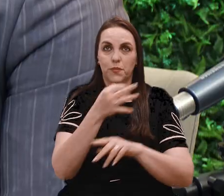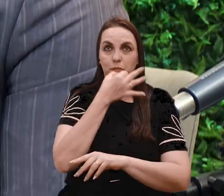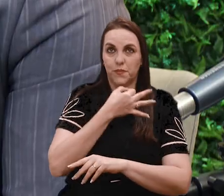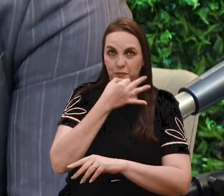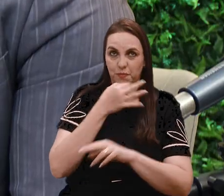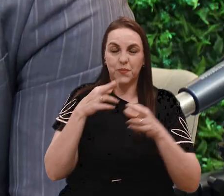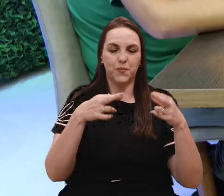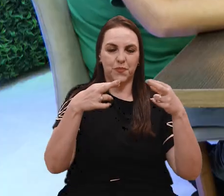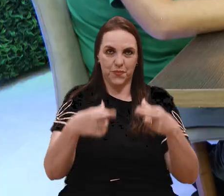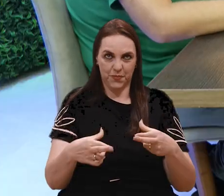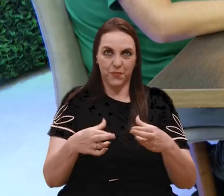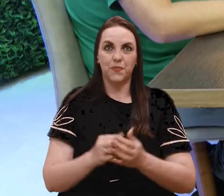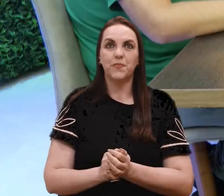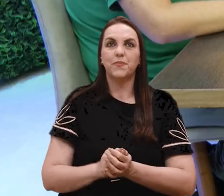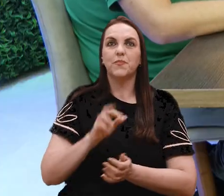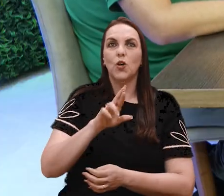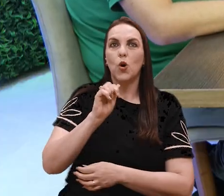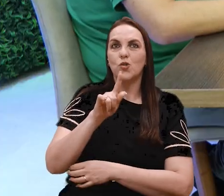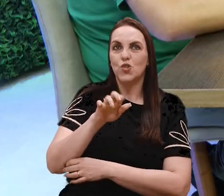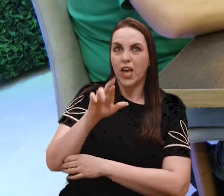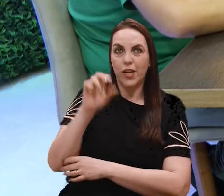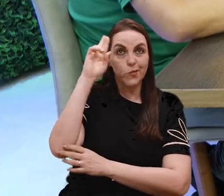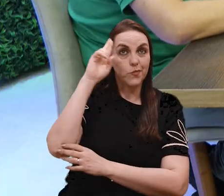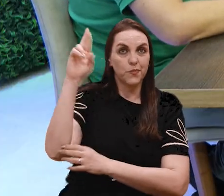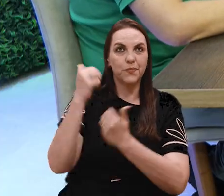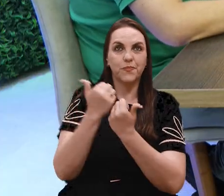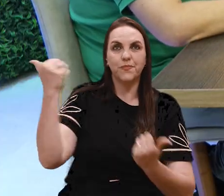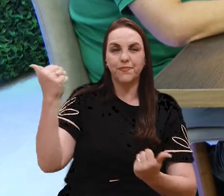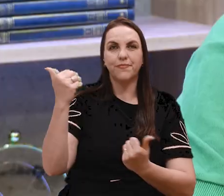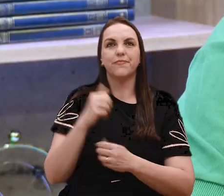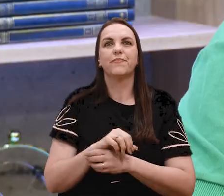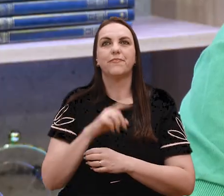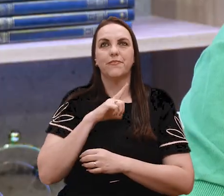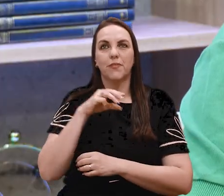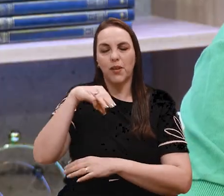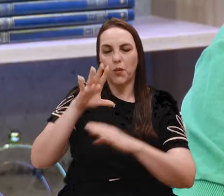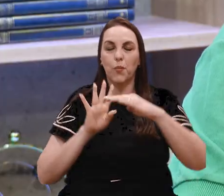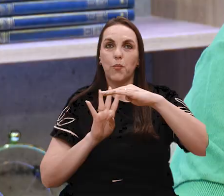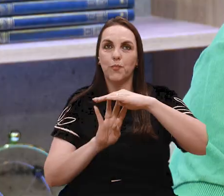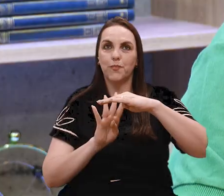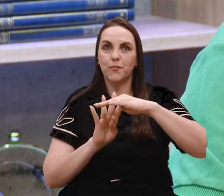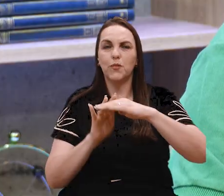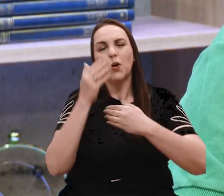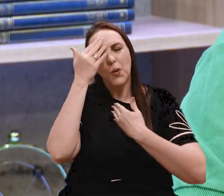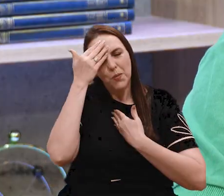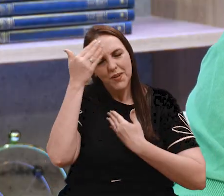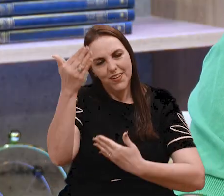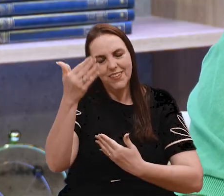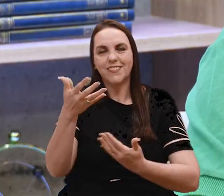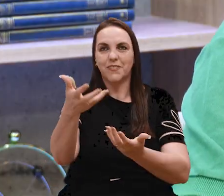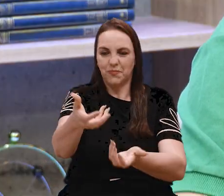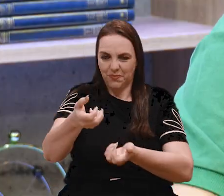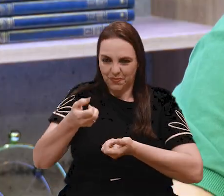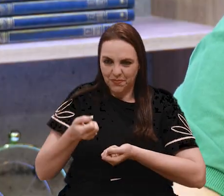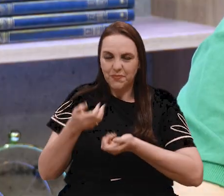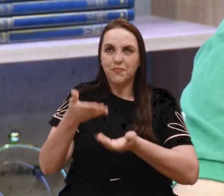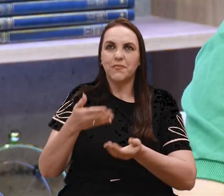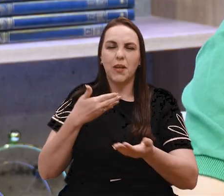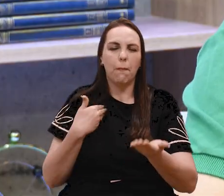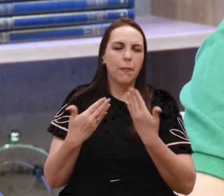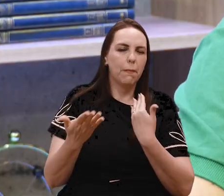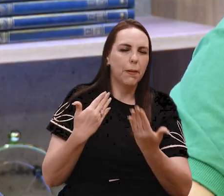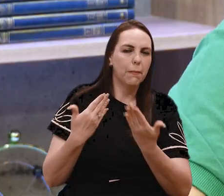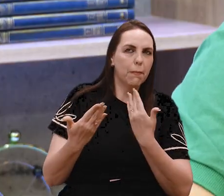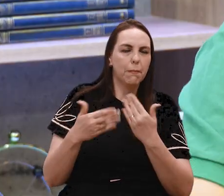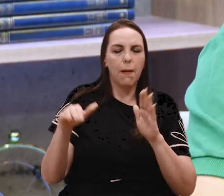região. Rogério Rodrigues, diretor executivo do MOB Caxias, obrigado por aceitar o nosso convite para a gente vir debater, falar sobre